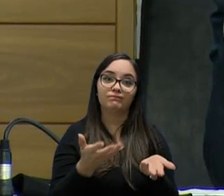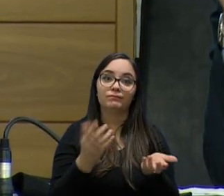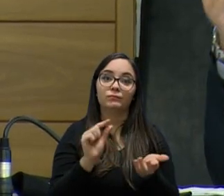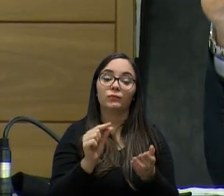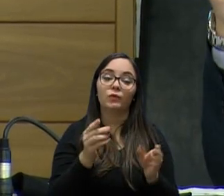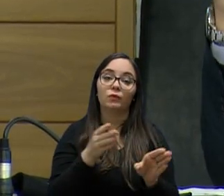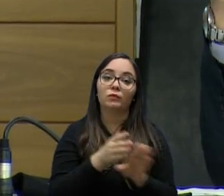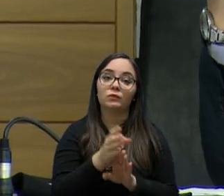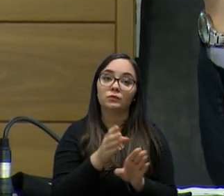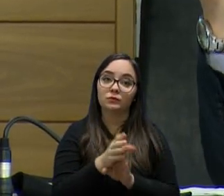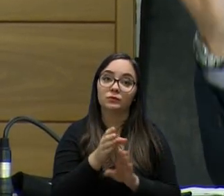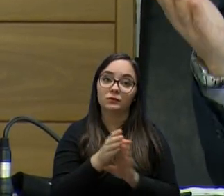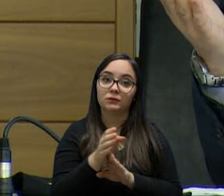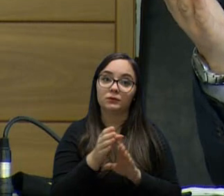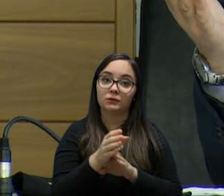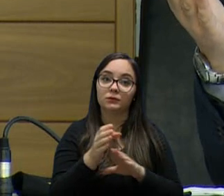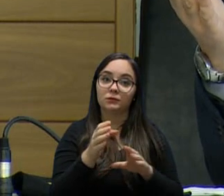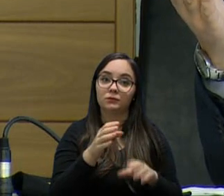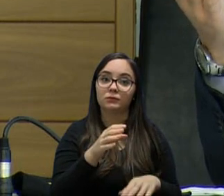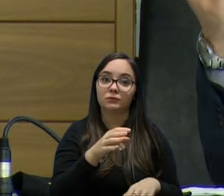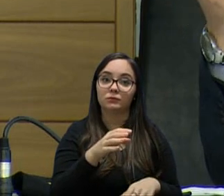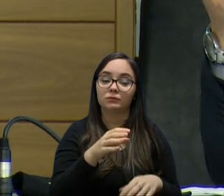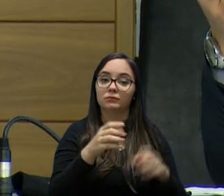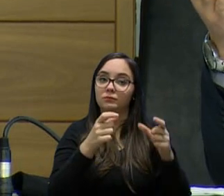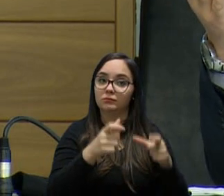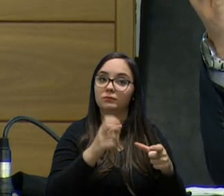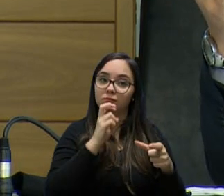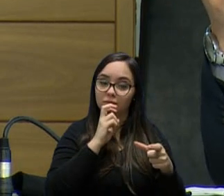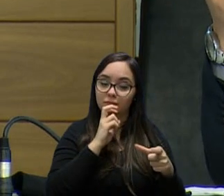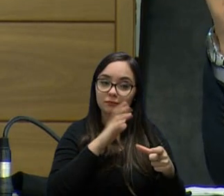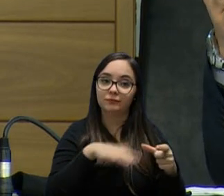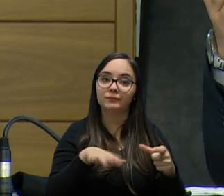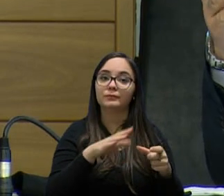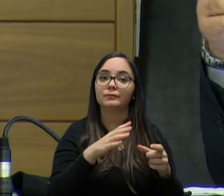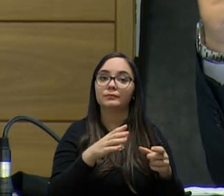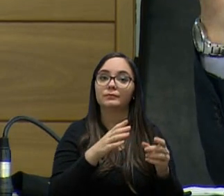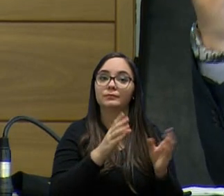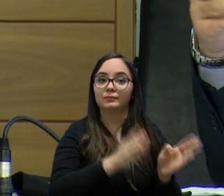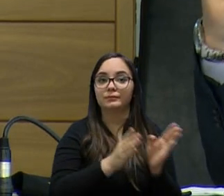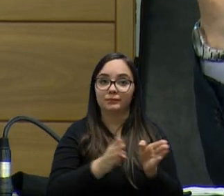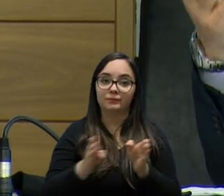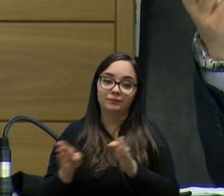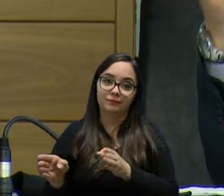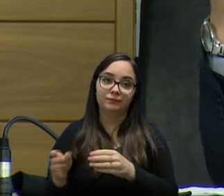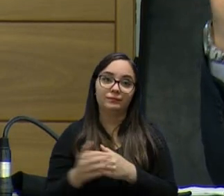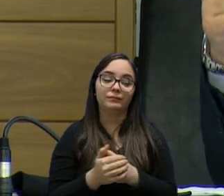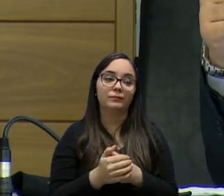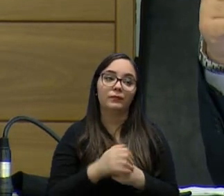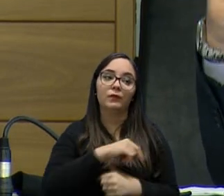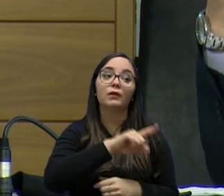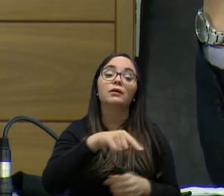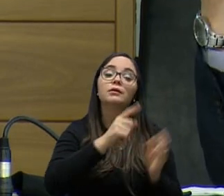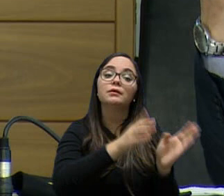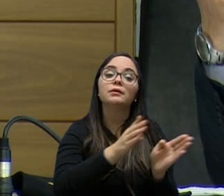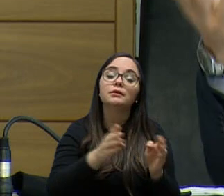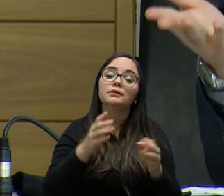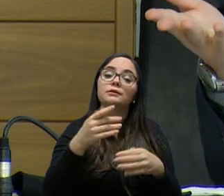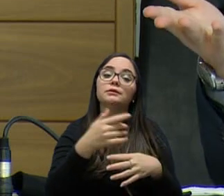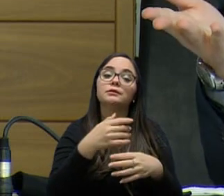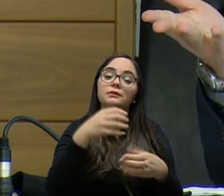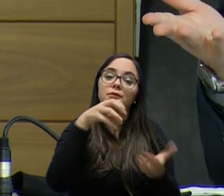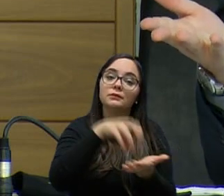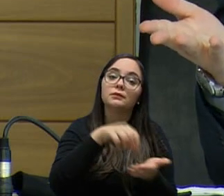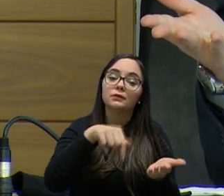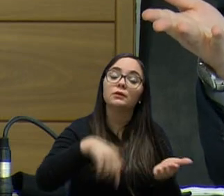criação do conselho municipal de planejamento para que o planejamento seja discutido planejamento da cidade seja discutido com